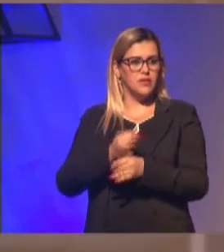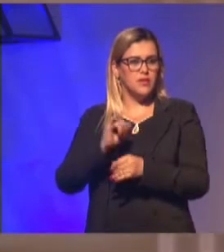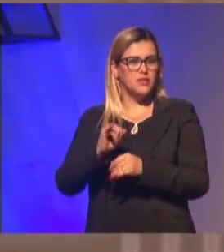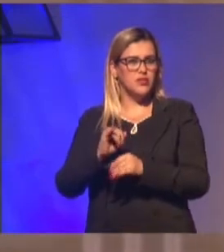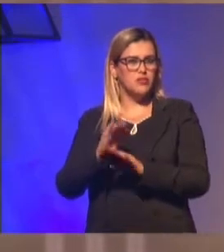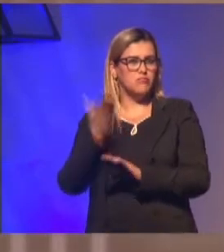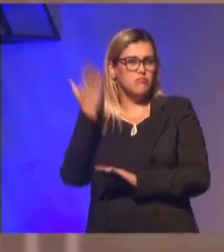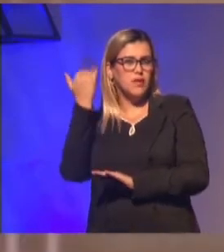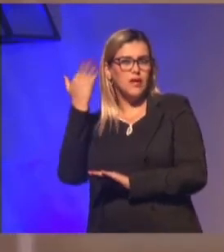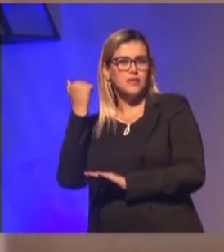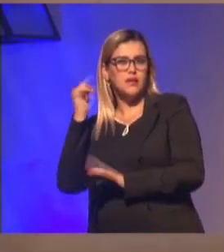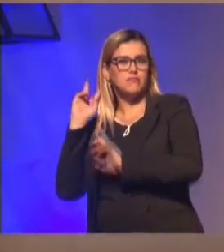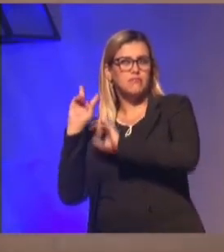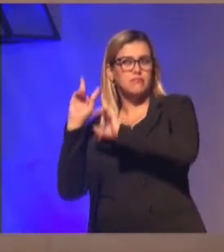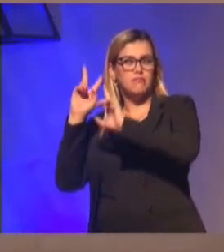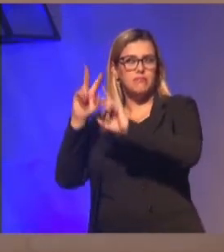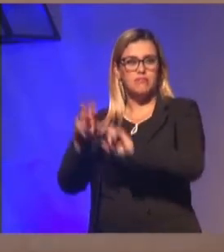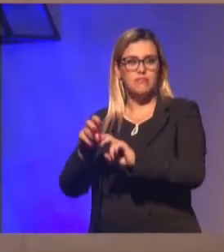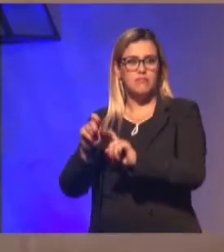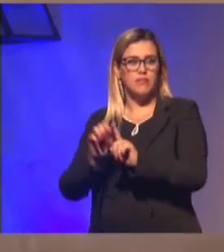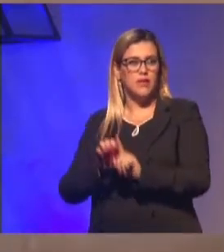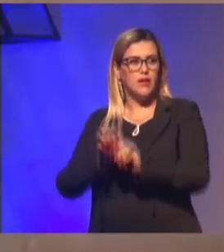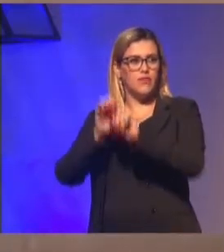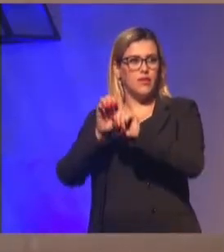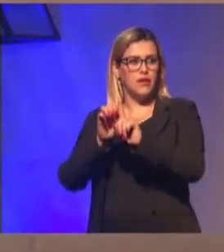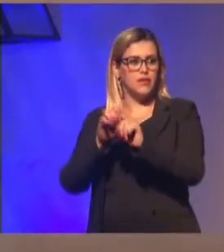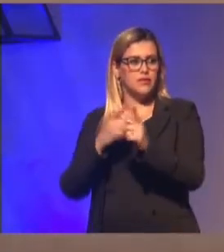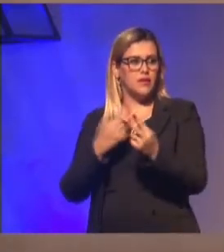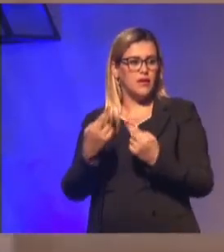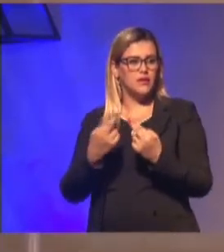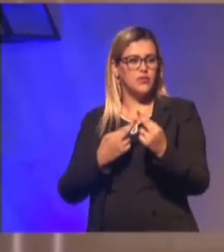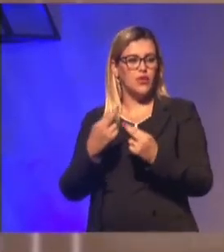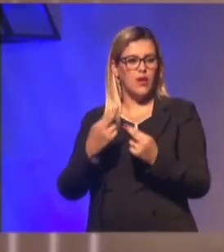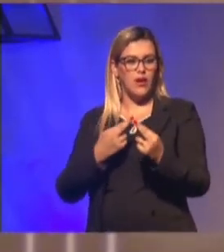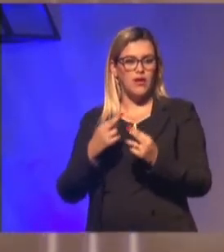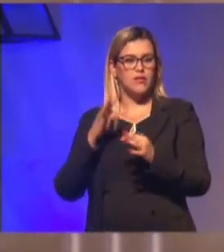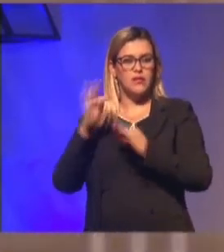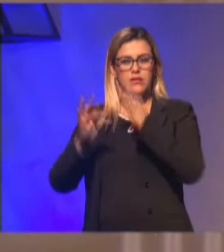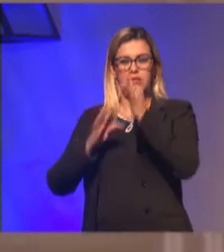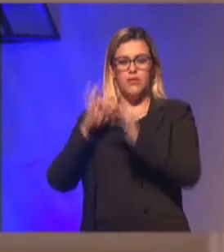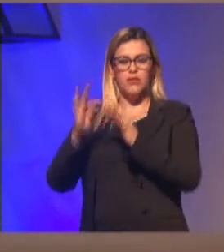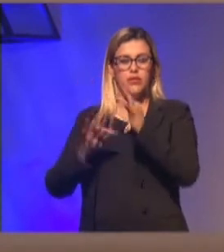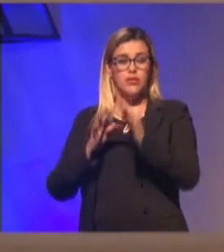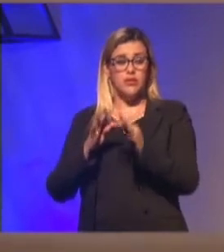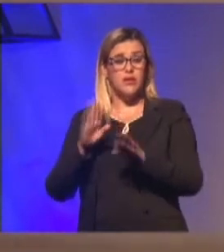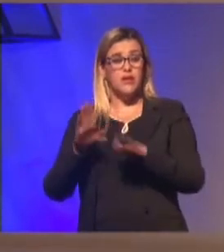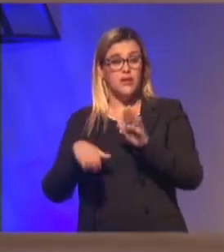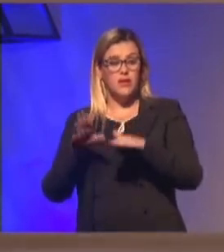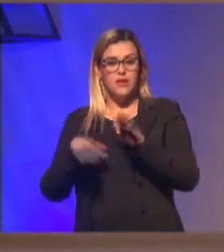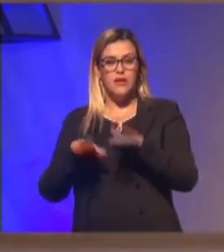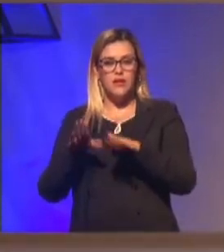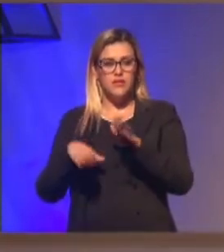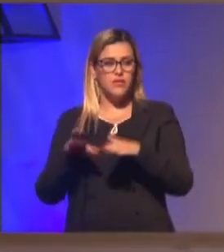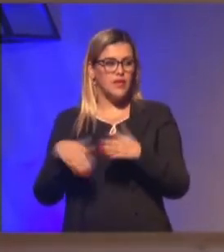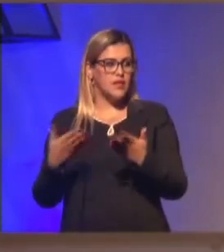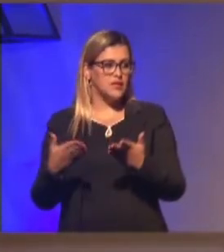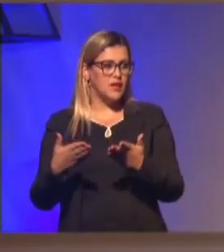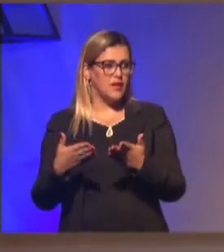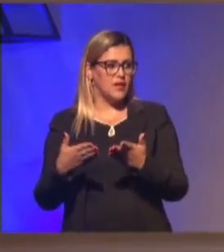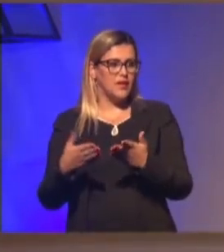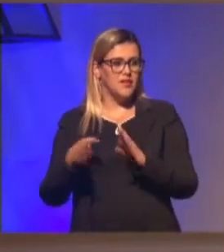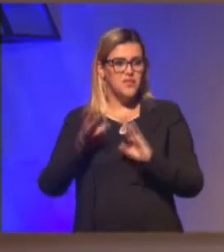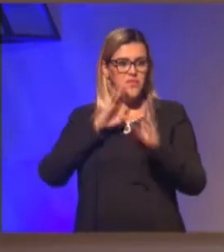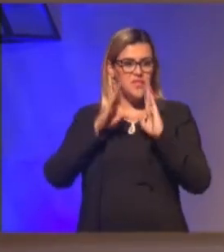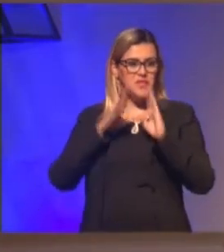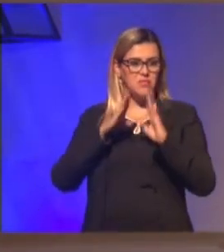de profissão, as evidências relacionadas aos agentes, né, o quanto que muitas vezes a gente vê, principalmente em mídias sociais, ataques